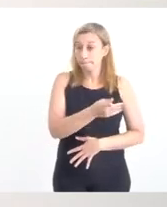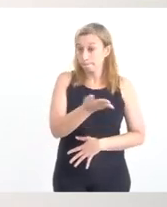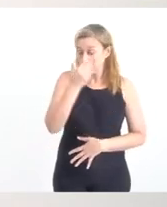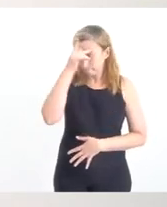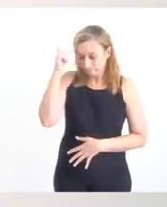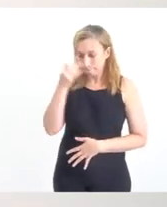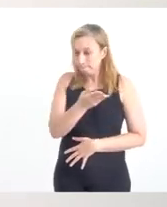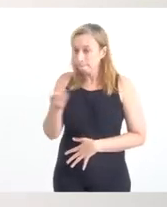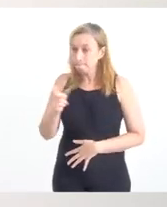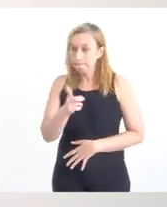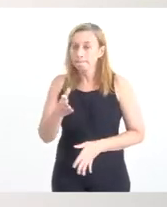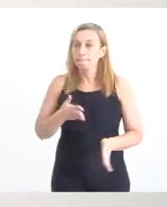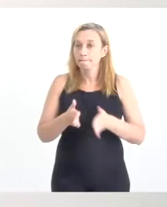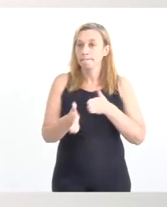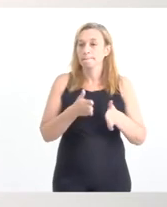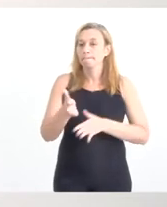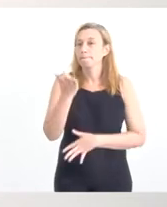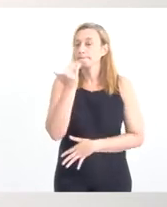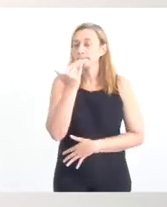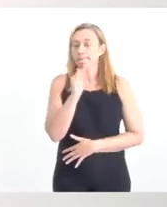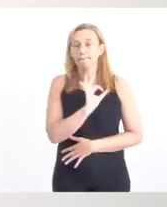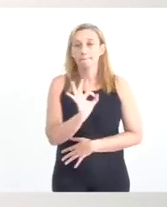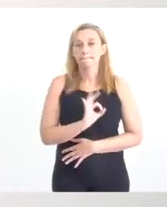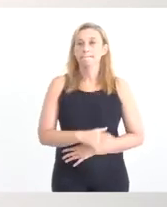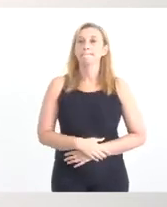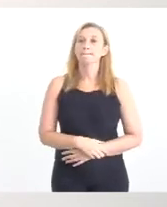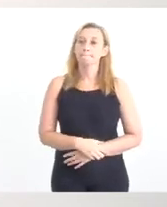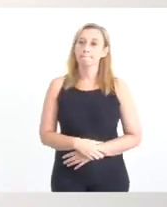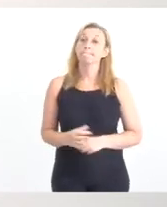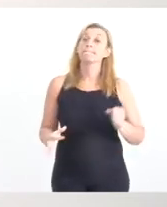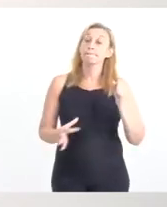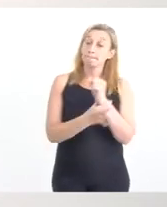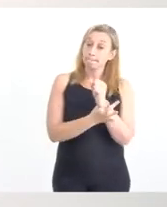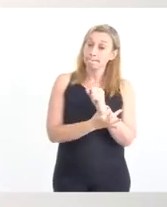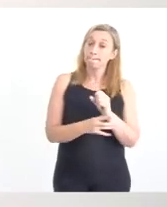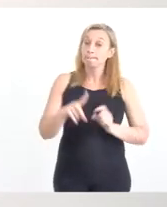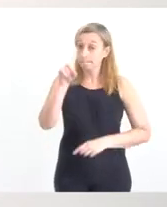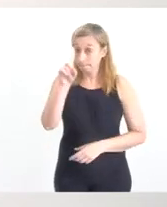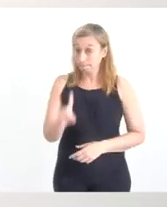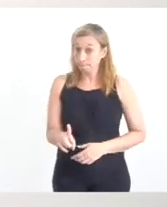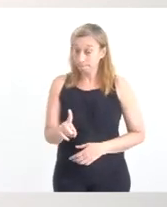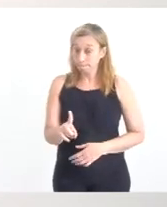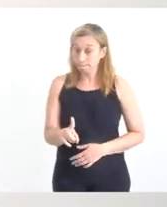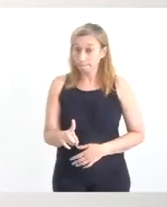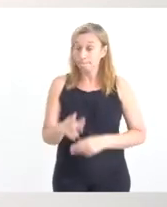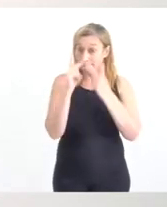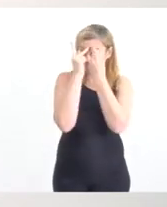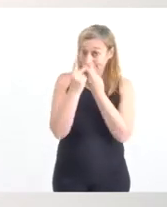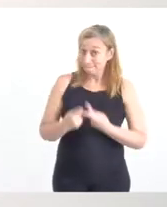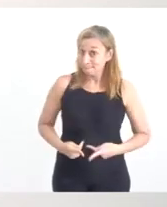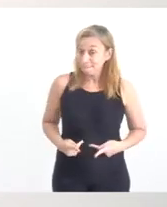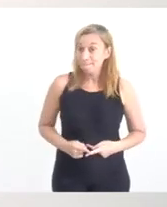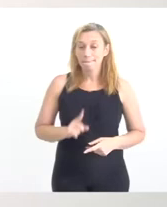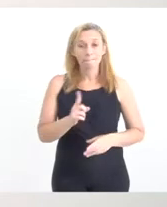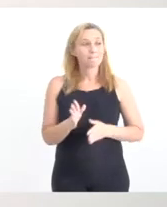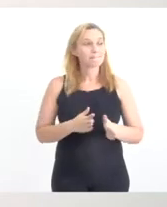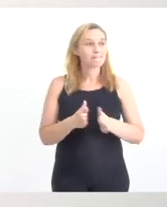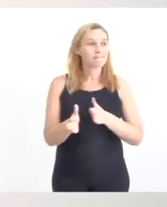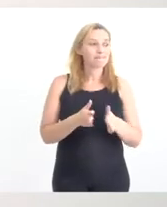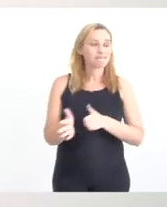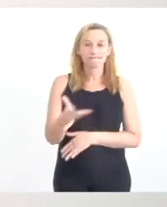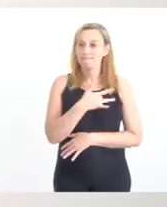pessoas não têm acesso a comida não tem acesso a segurança como um direito humano não tem